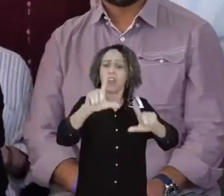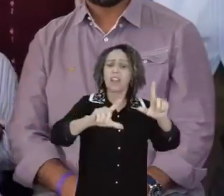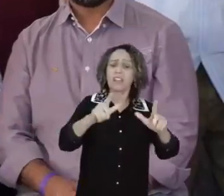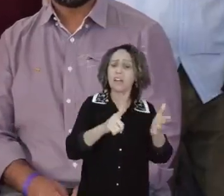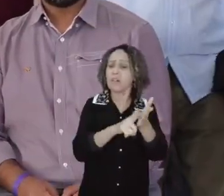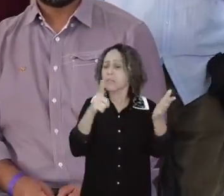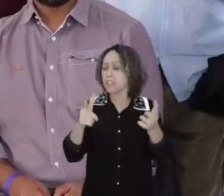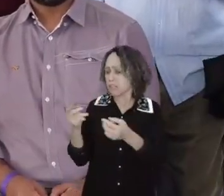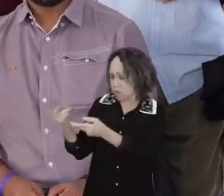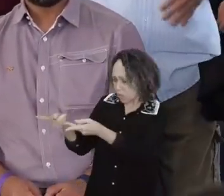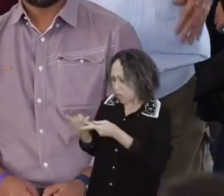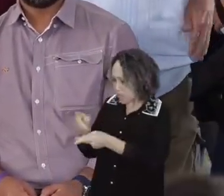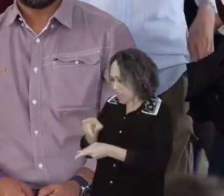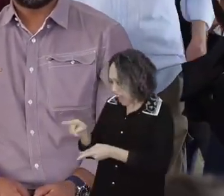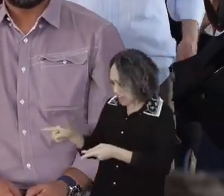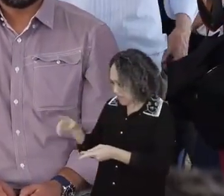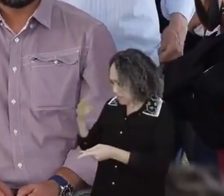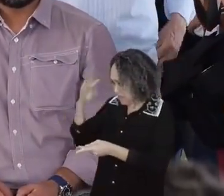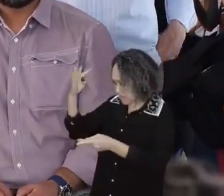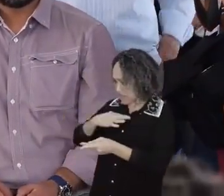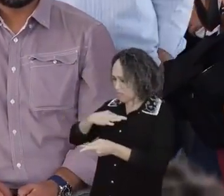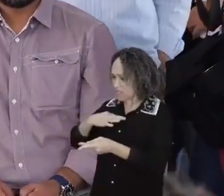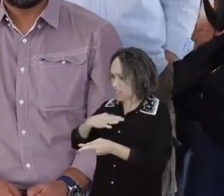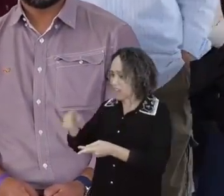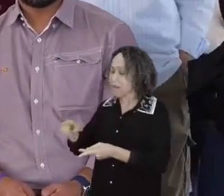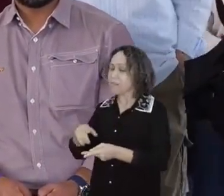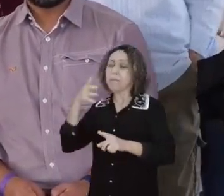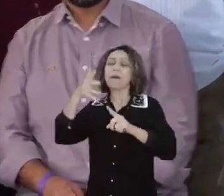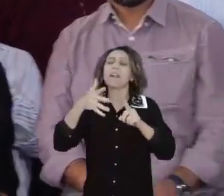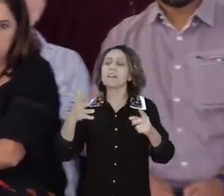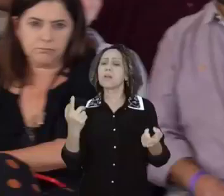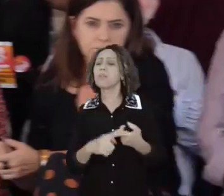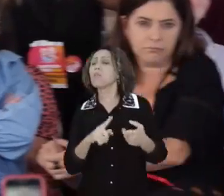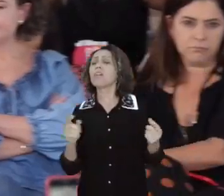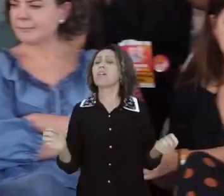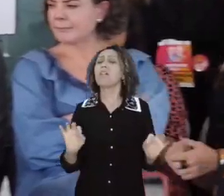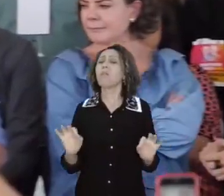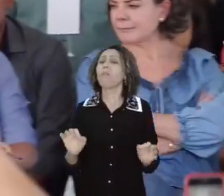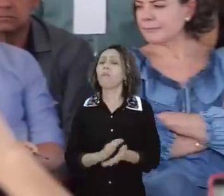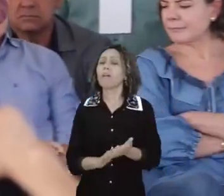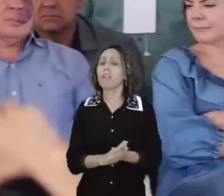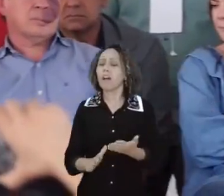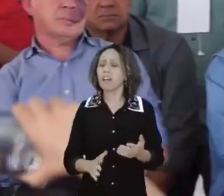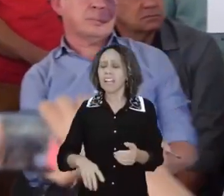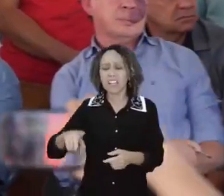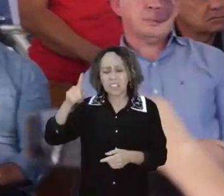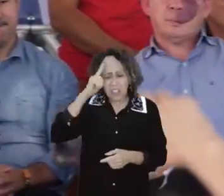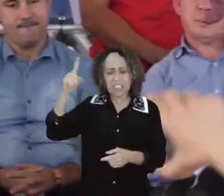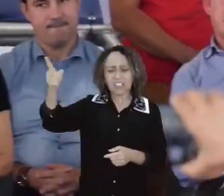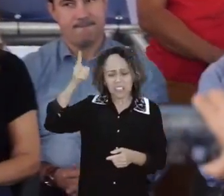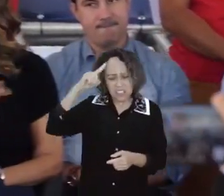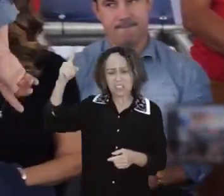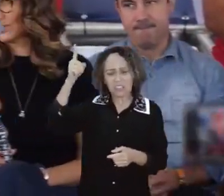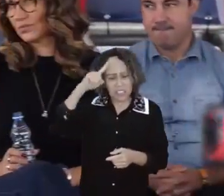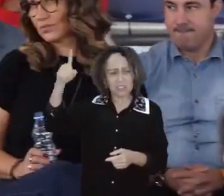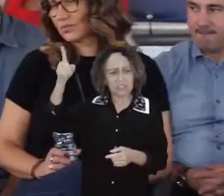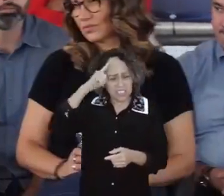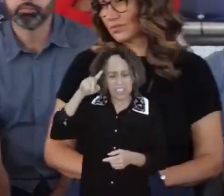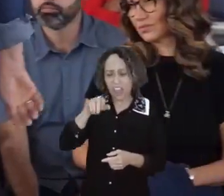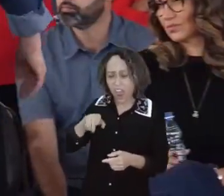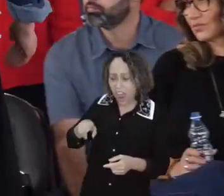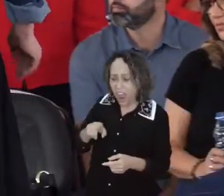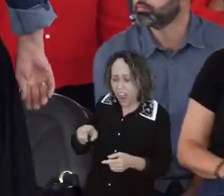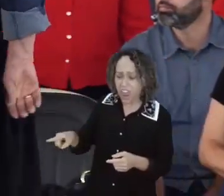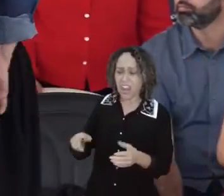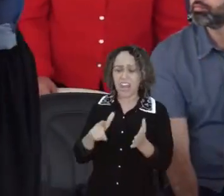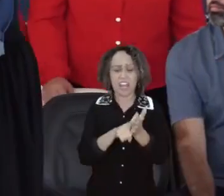na mentira. E eles mentiam todo dia, todo dia, todo dia, todo dia, todo dia. Era jornais. Eu vou contar